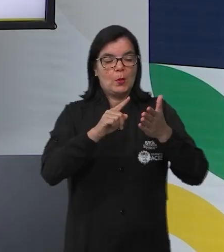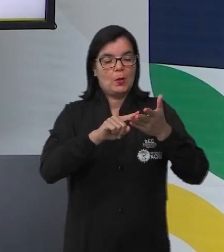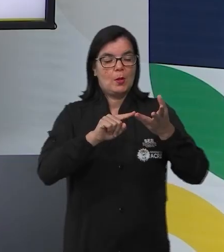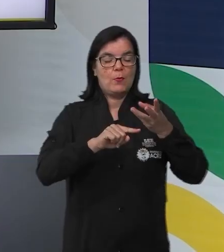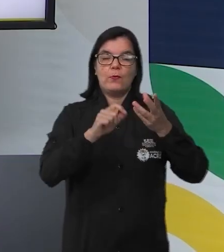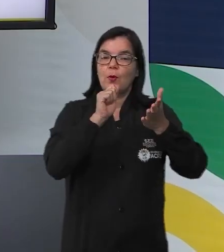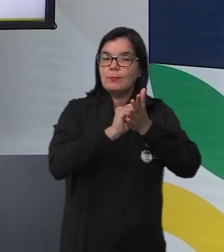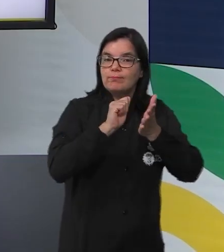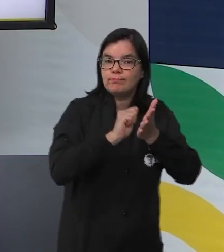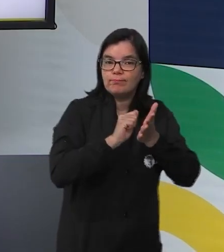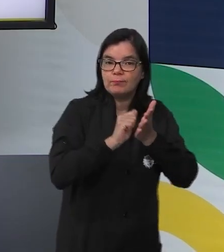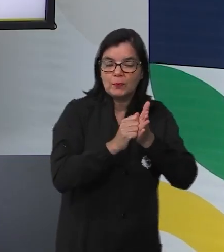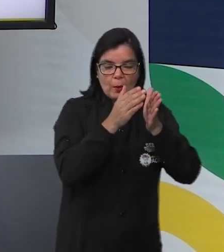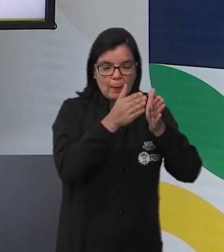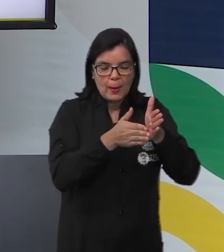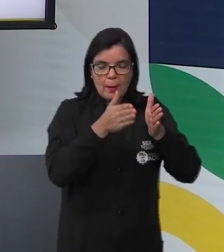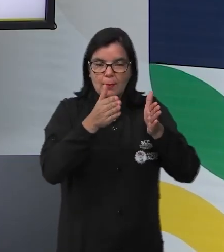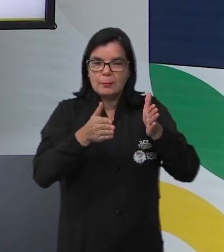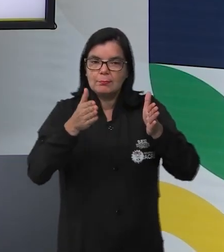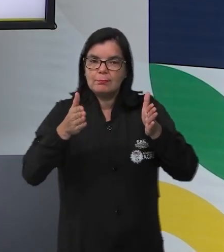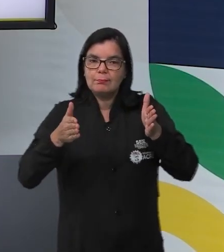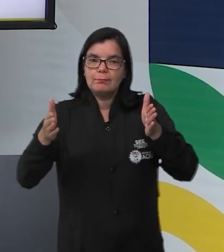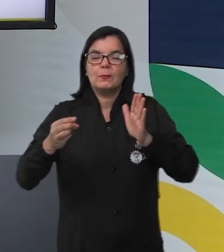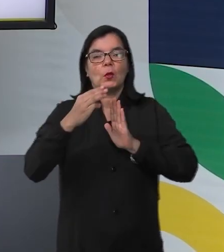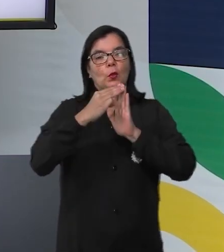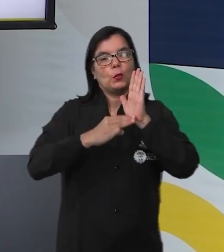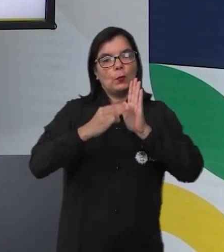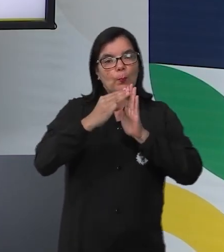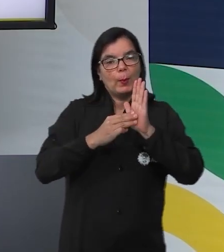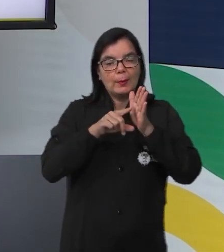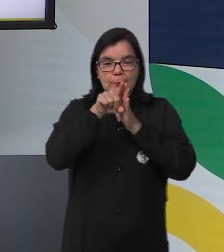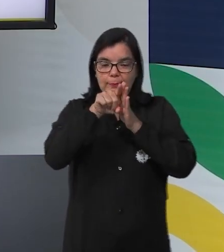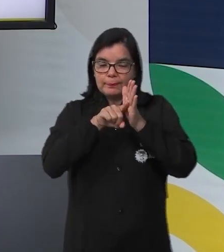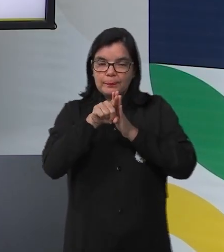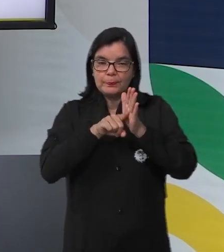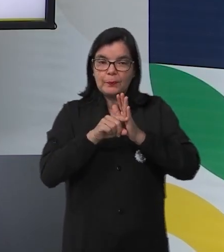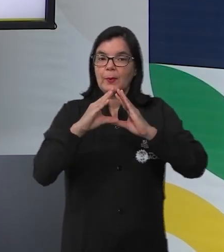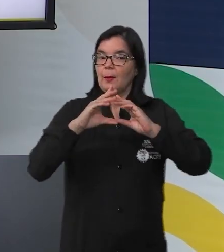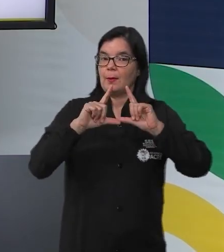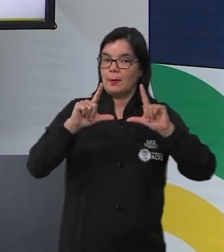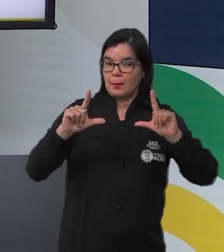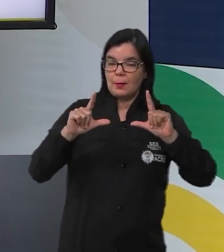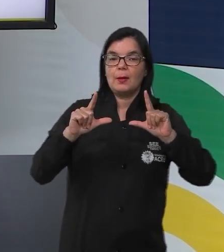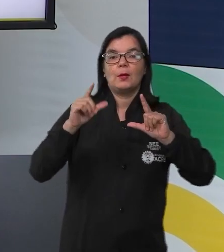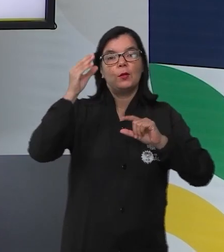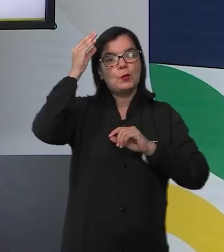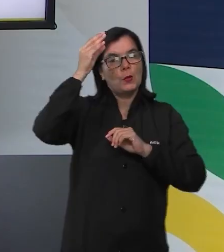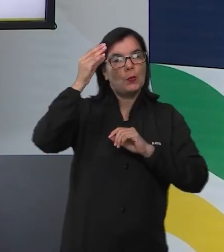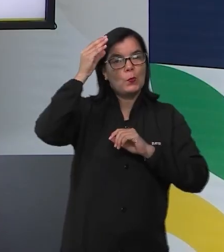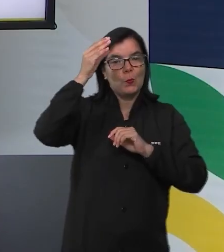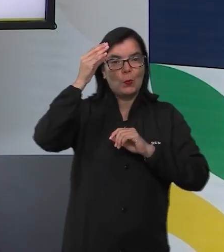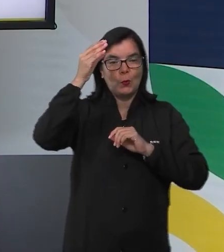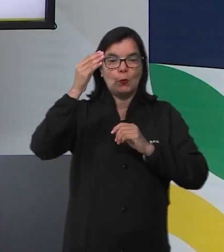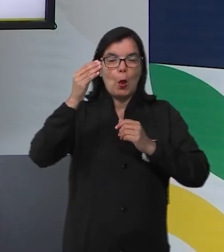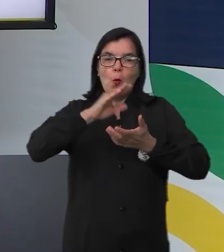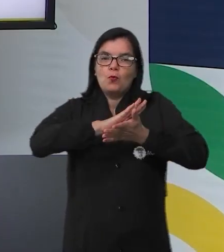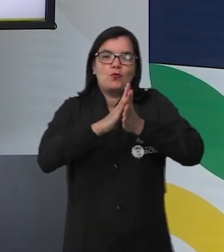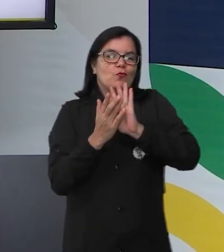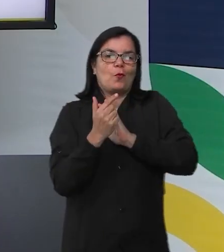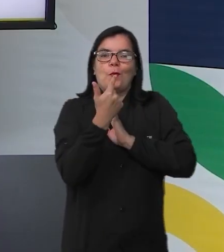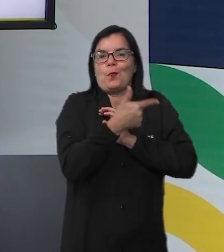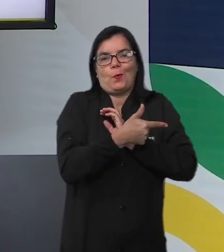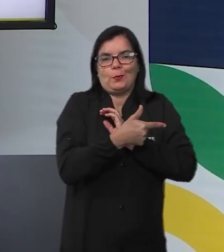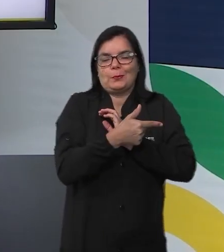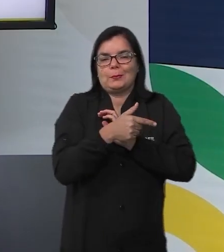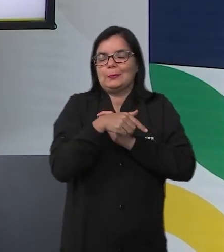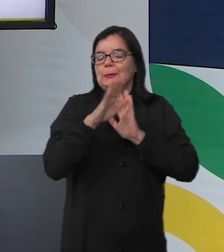registrado, passado por toda uma etapa do método científico. É claro que um conhecimento não anula o outro, um conhecimento não é